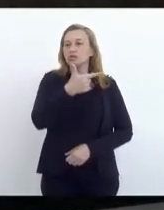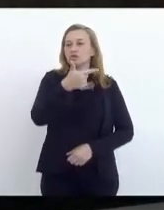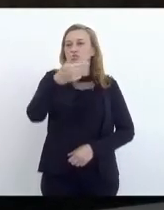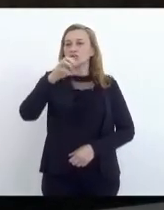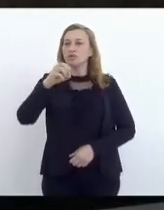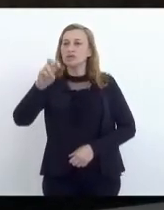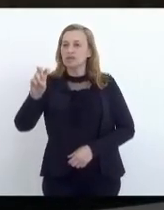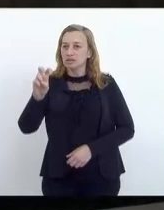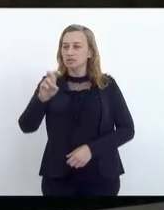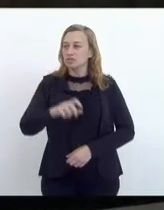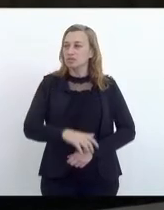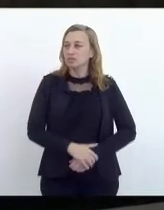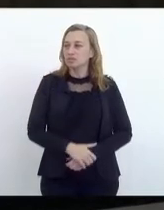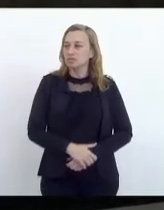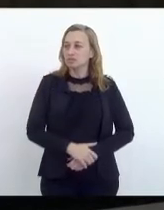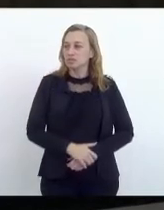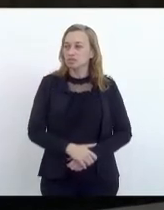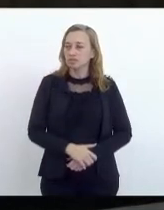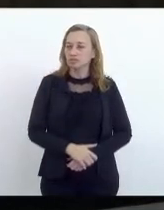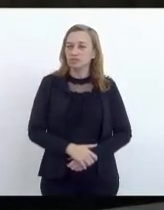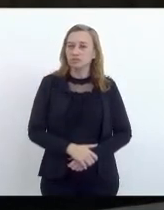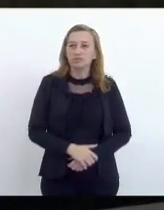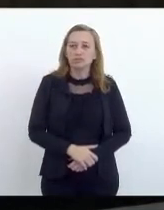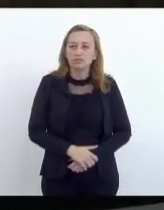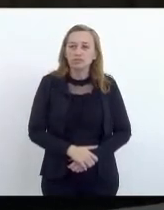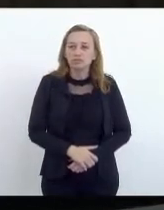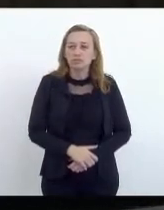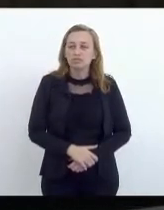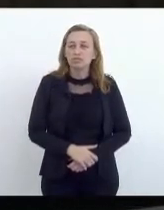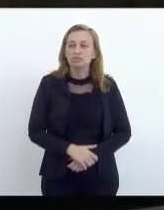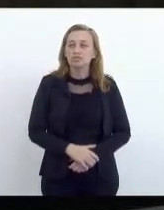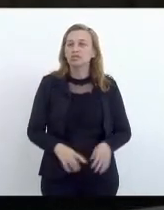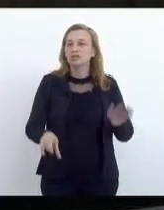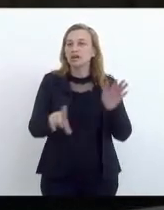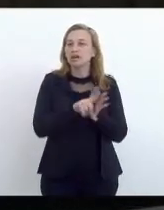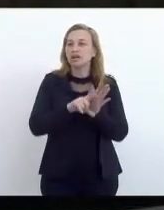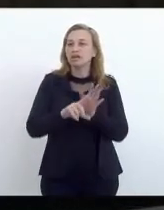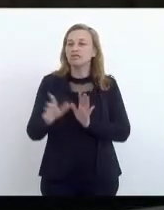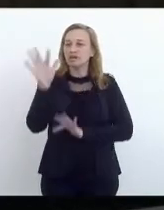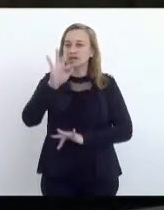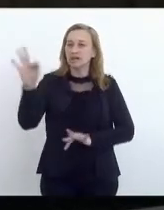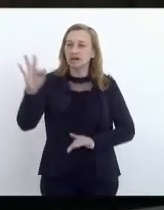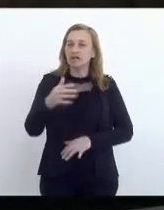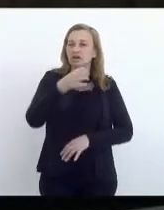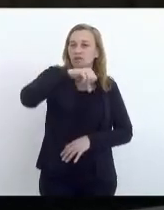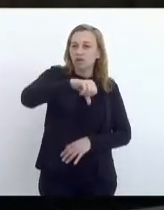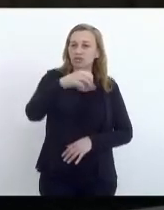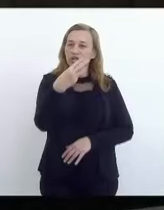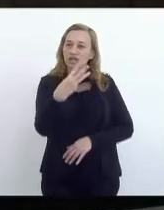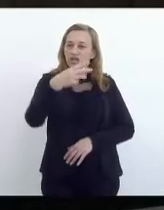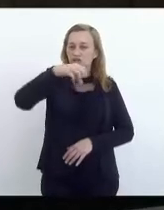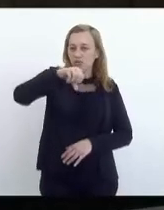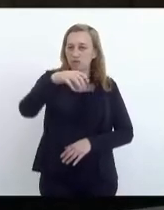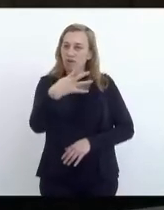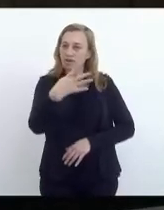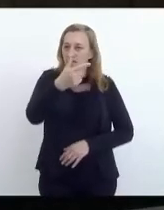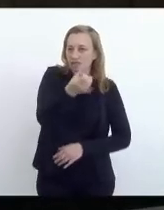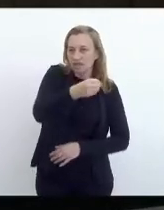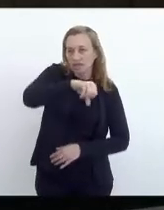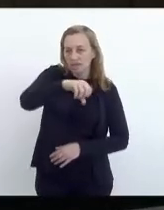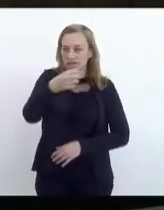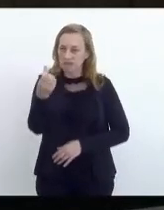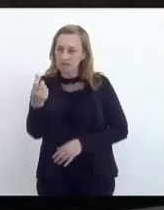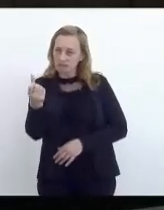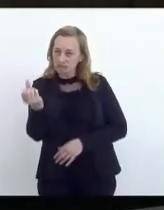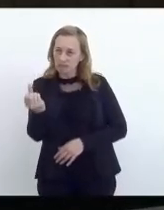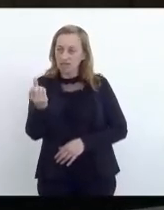2005, que atende disposto nas leis federais 9394 de 96 e